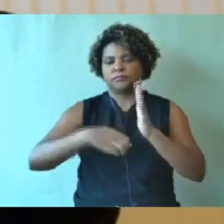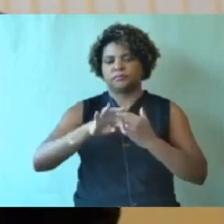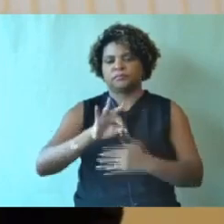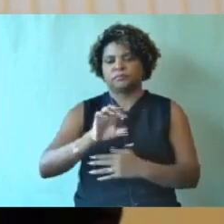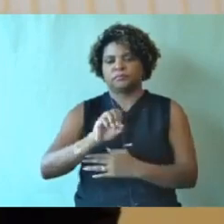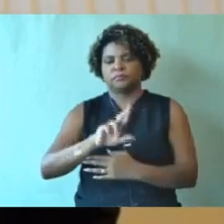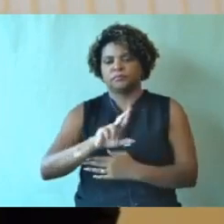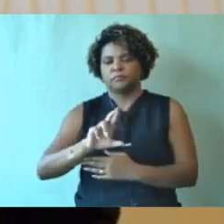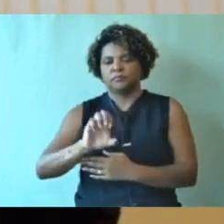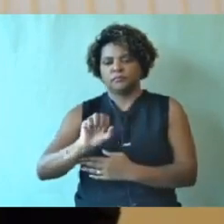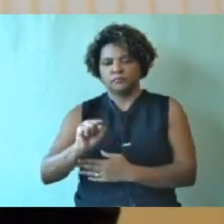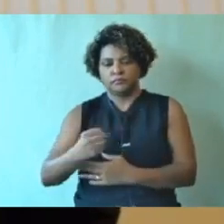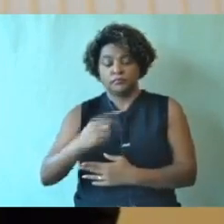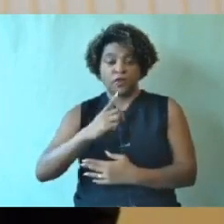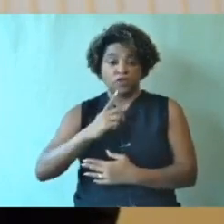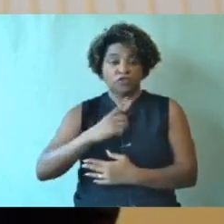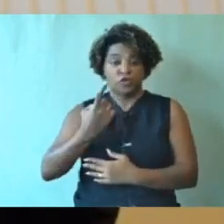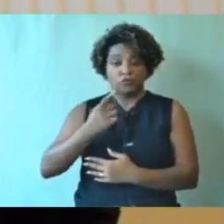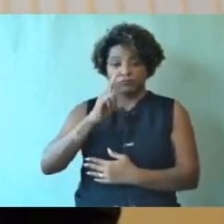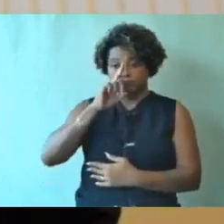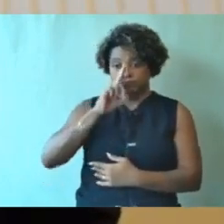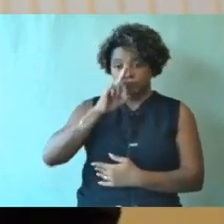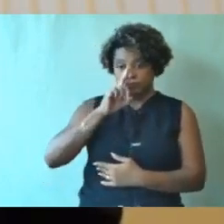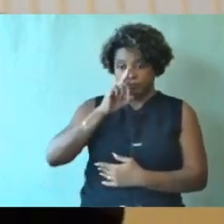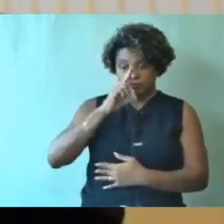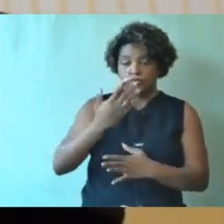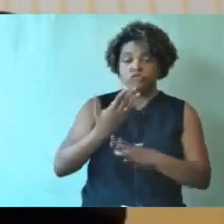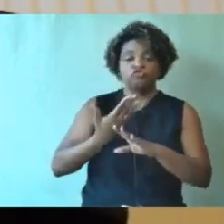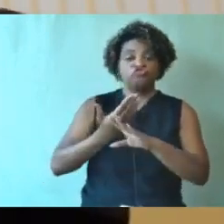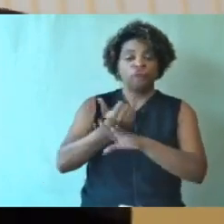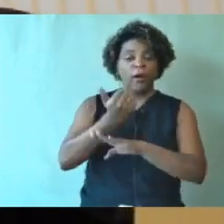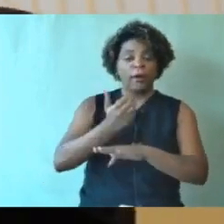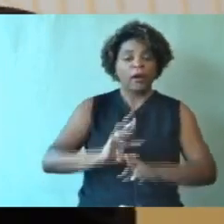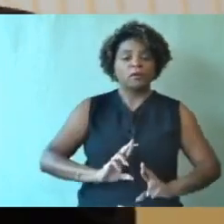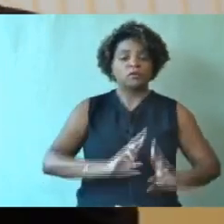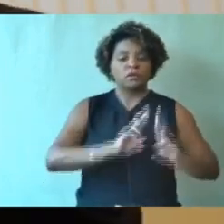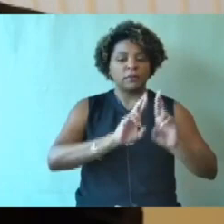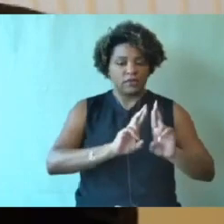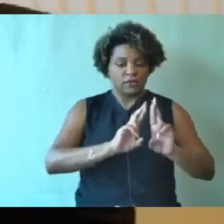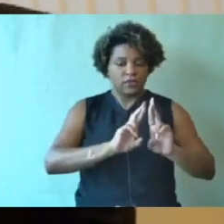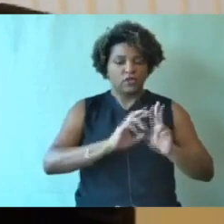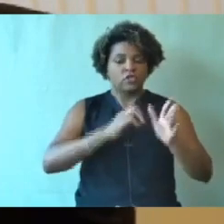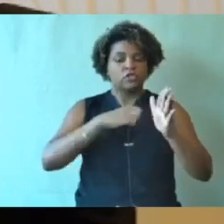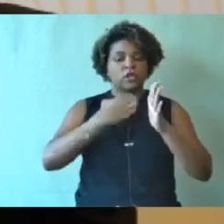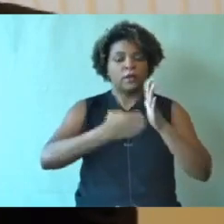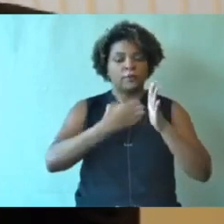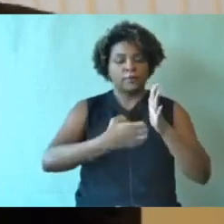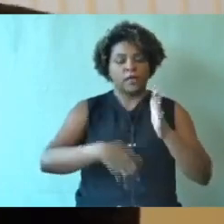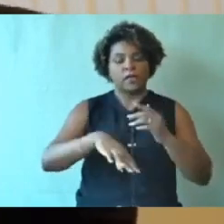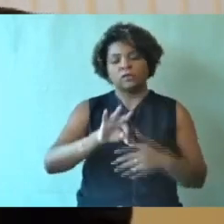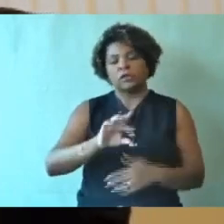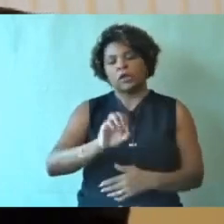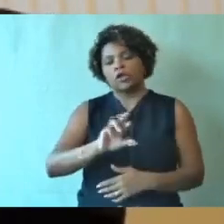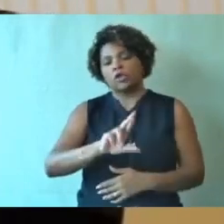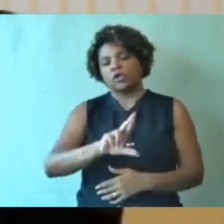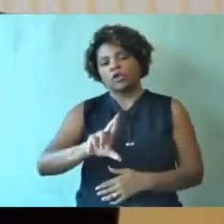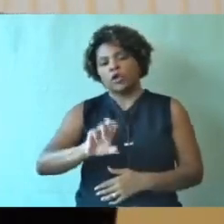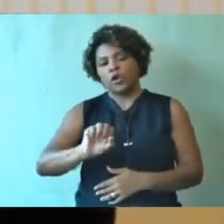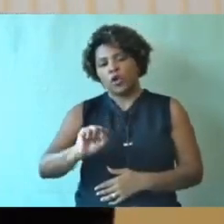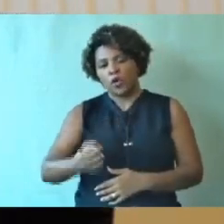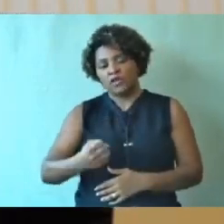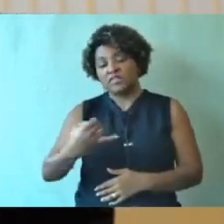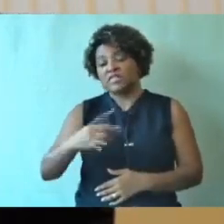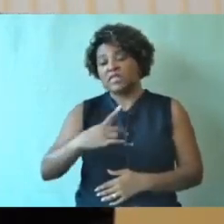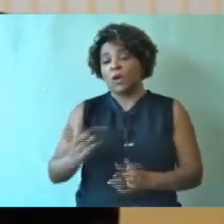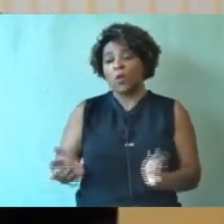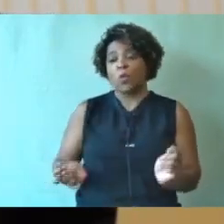consórcio, chamei a responsabilidade da Torres para a SM, né, desde que eu achasse o investidor, porque fora